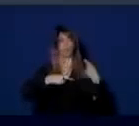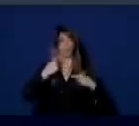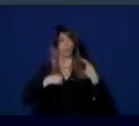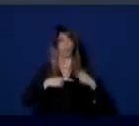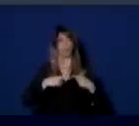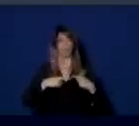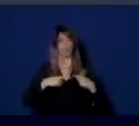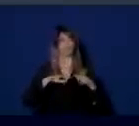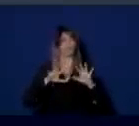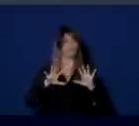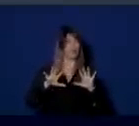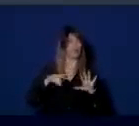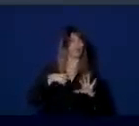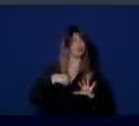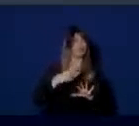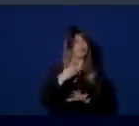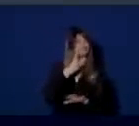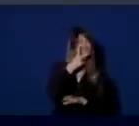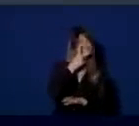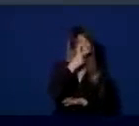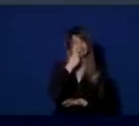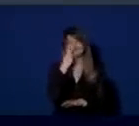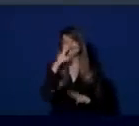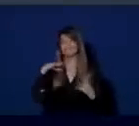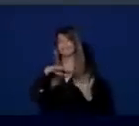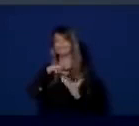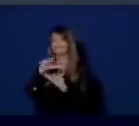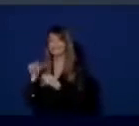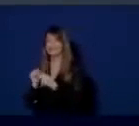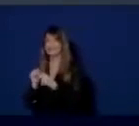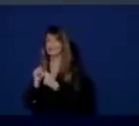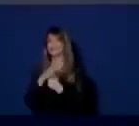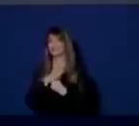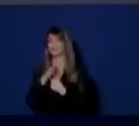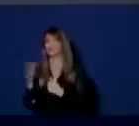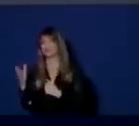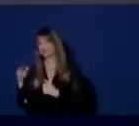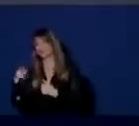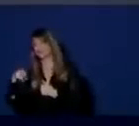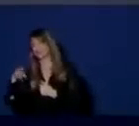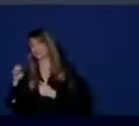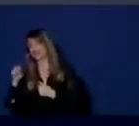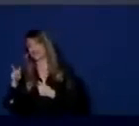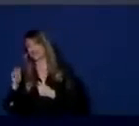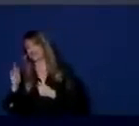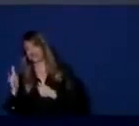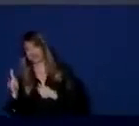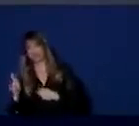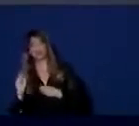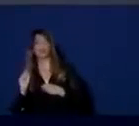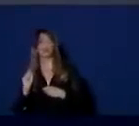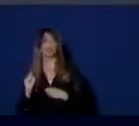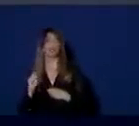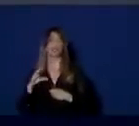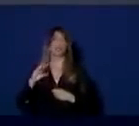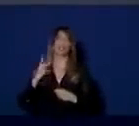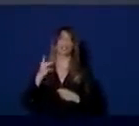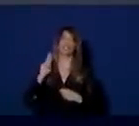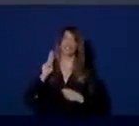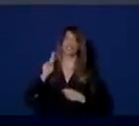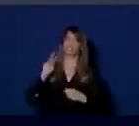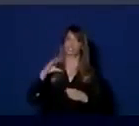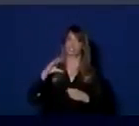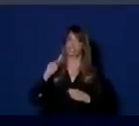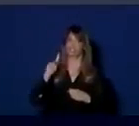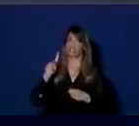Eu tenho uma forte sensação de que o mundo está muito mais do lado do Neville do que do lado do Churchill. Está todo mundo apostando em algum